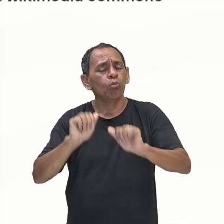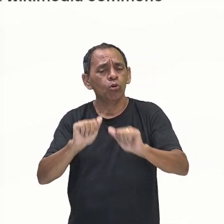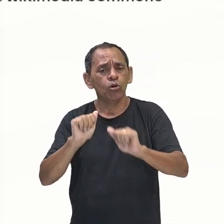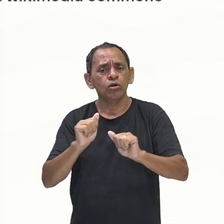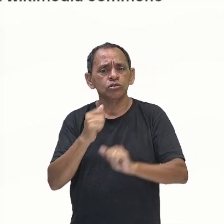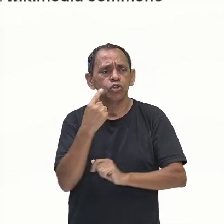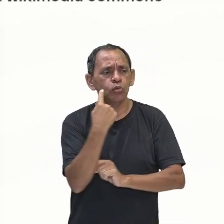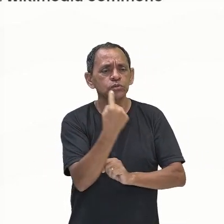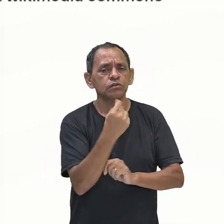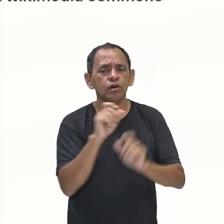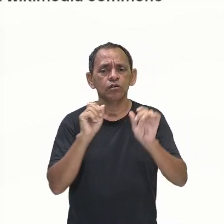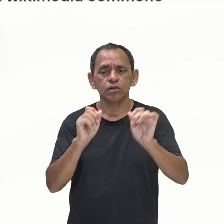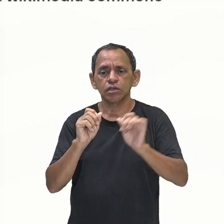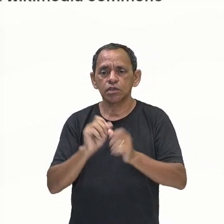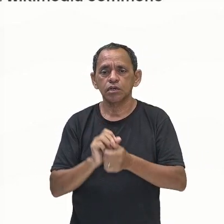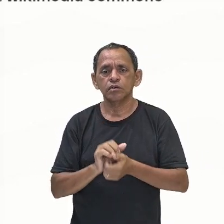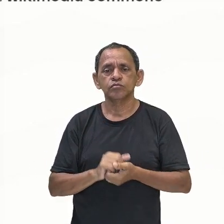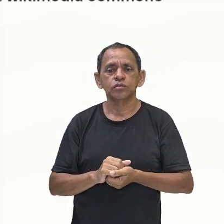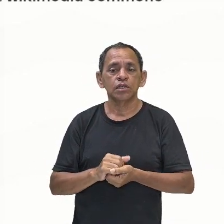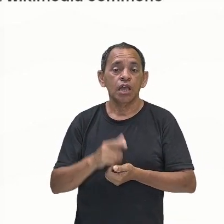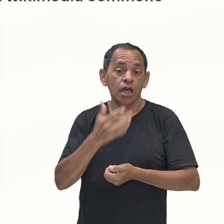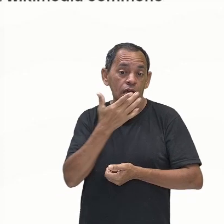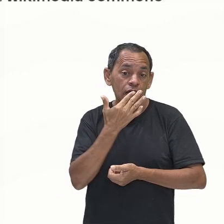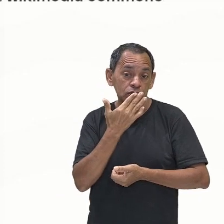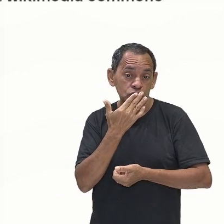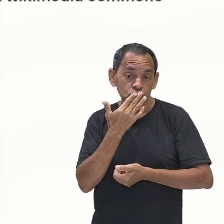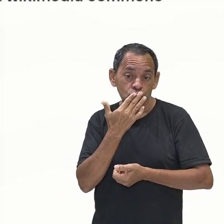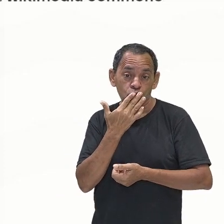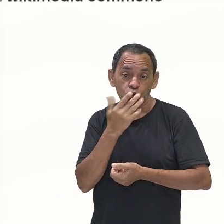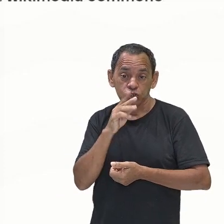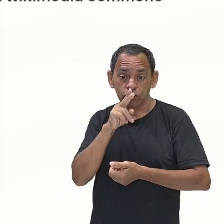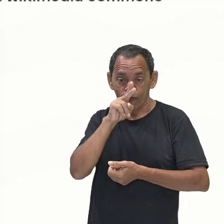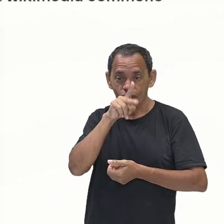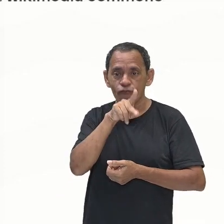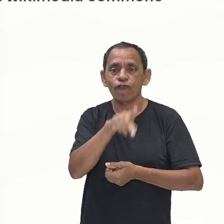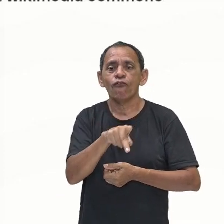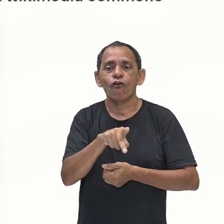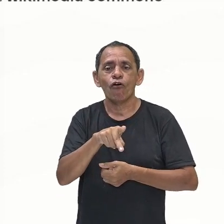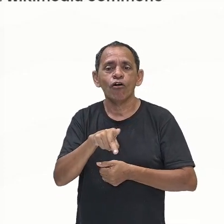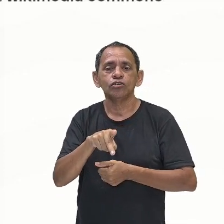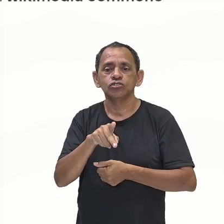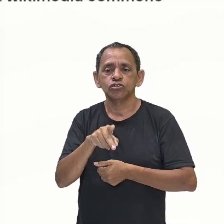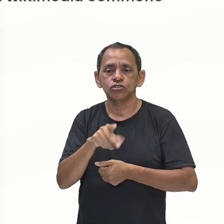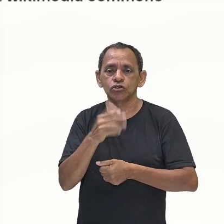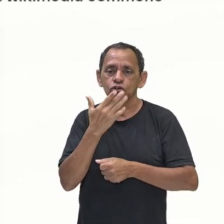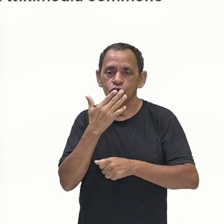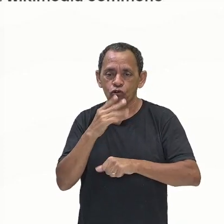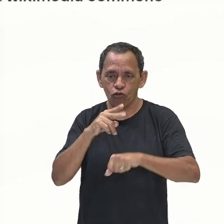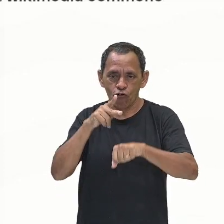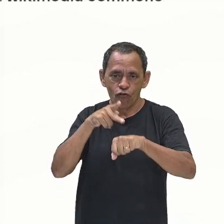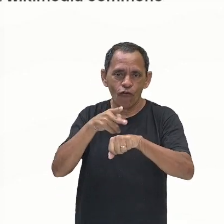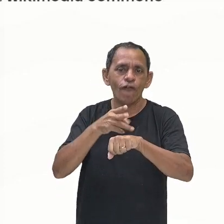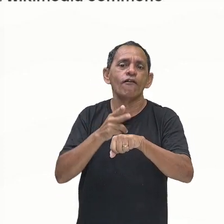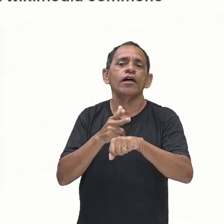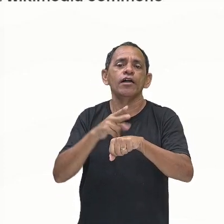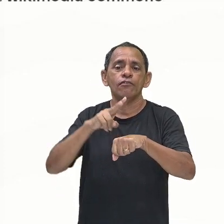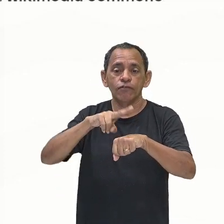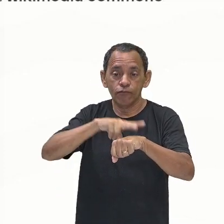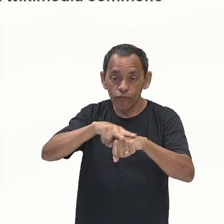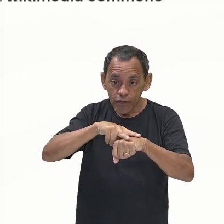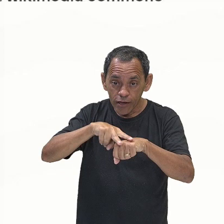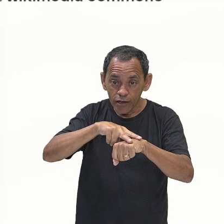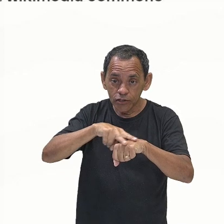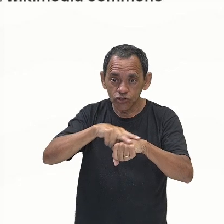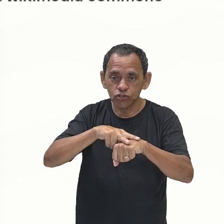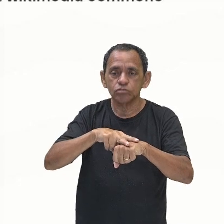coisa. Os tons mais fortes de verde devem ser as áreas mais conservadas de